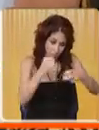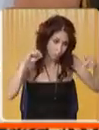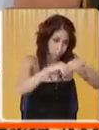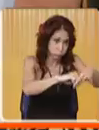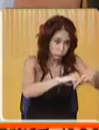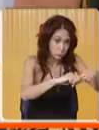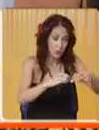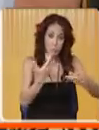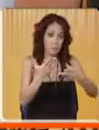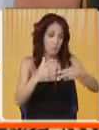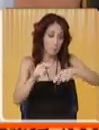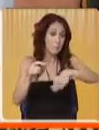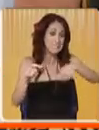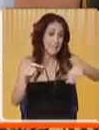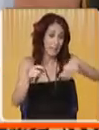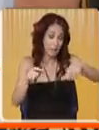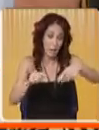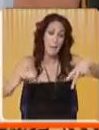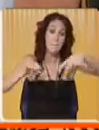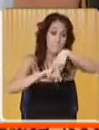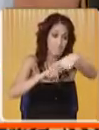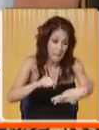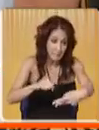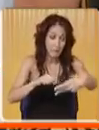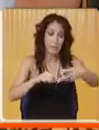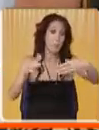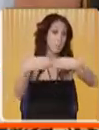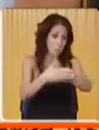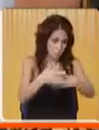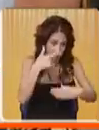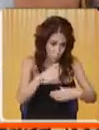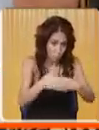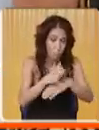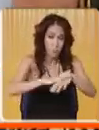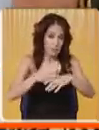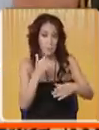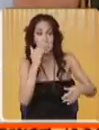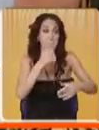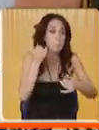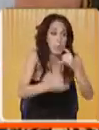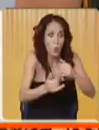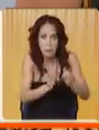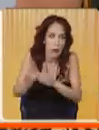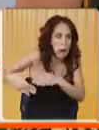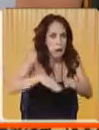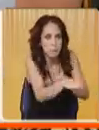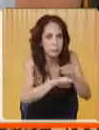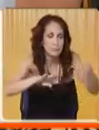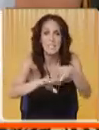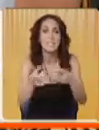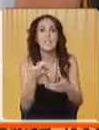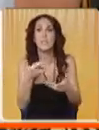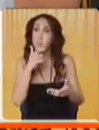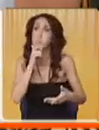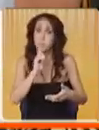por exemplo, numa passadeira, por exemplo, na sequência de uma manobra perigosa e não fica